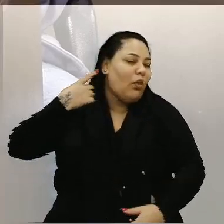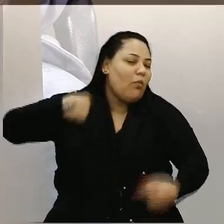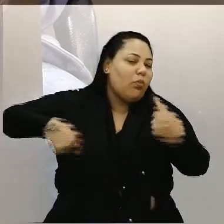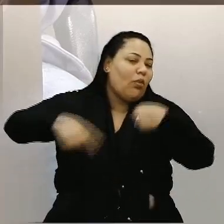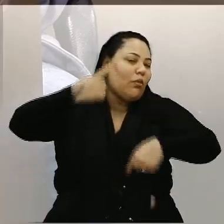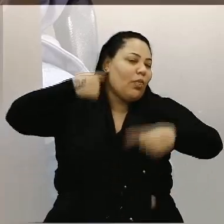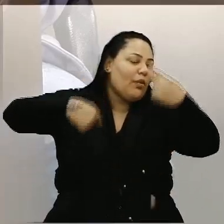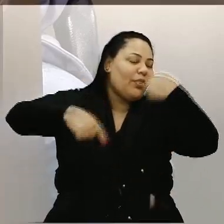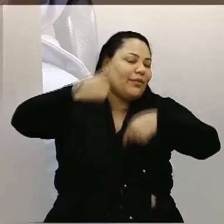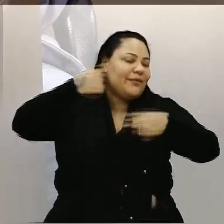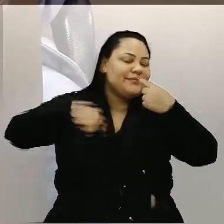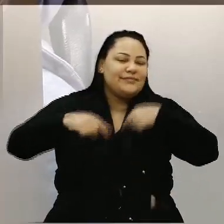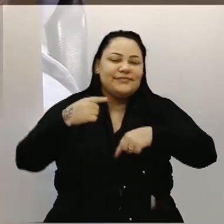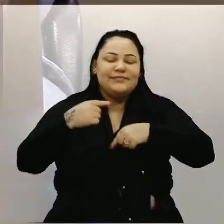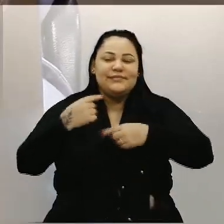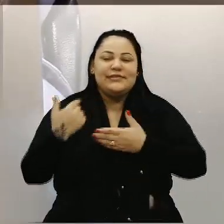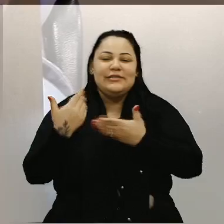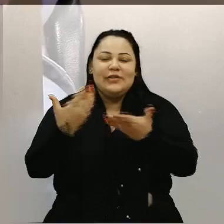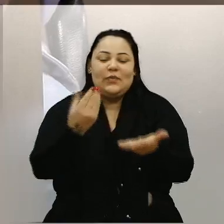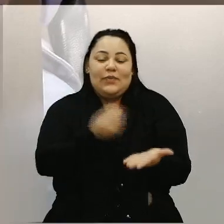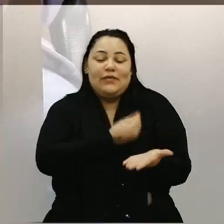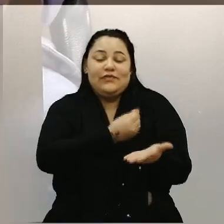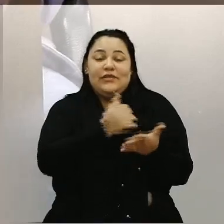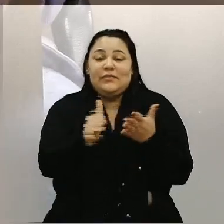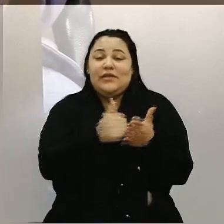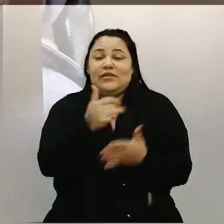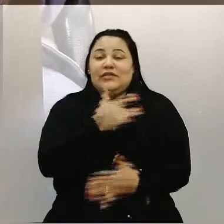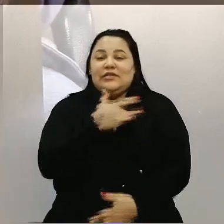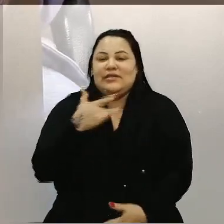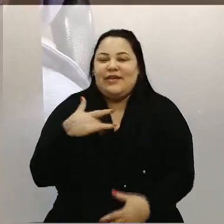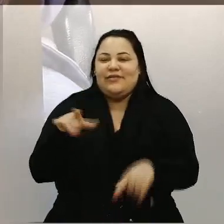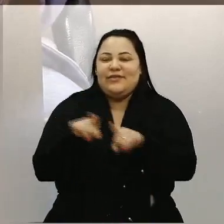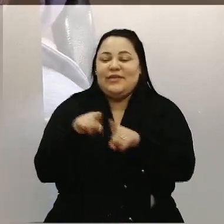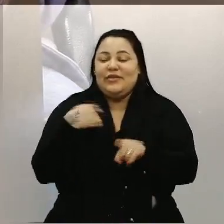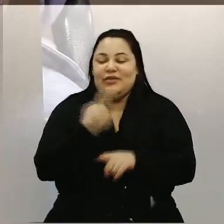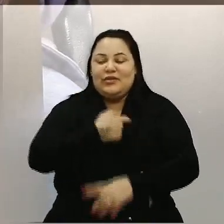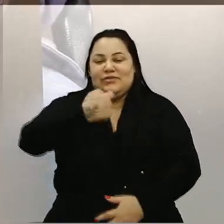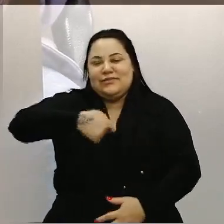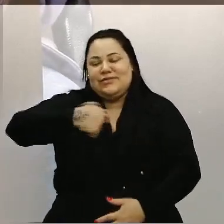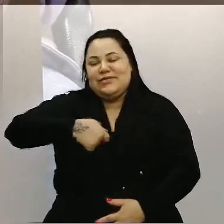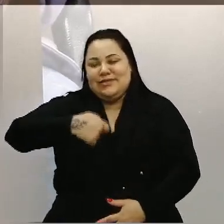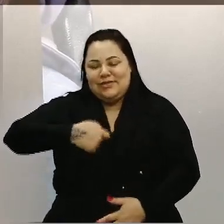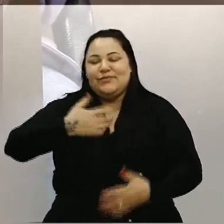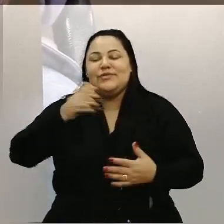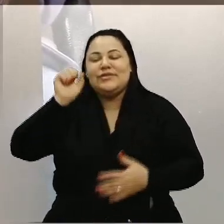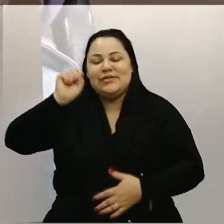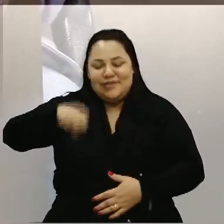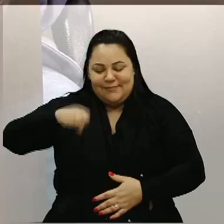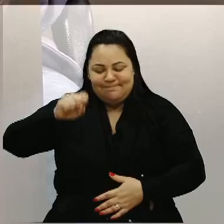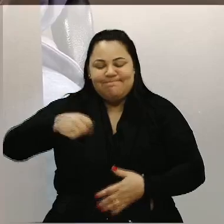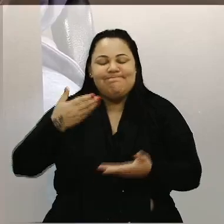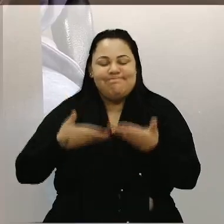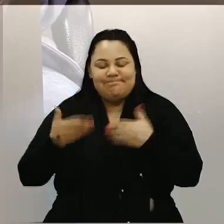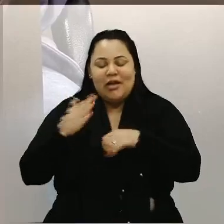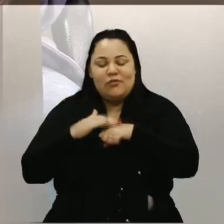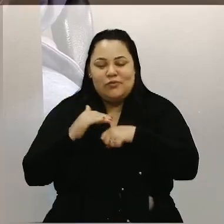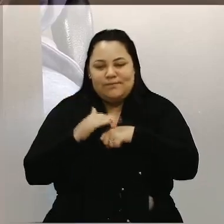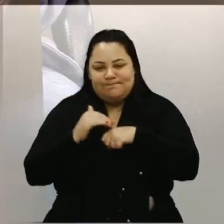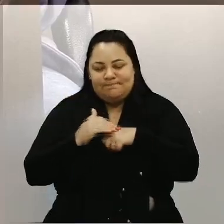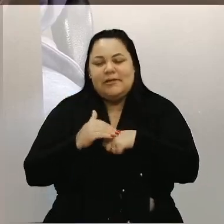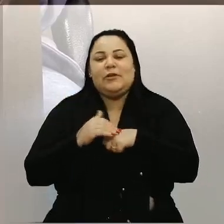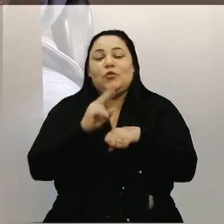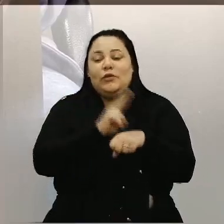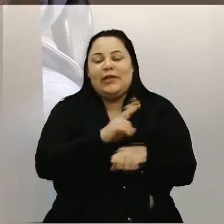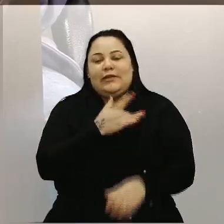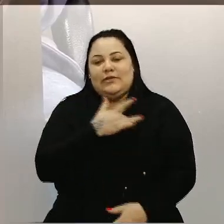vão proporcionar uma vida saudável. Nós precisamos trabalhar muito no sentido saúde, que é um fator muito importante.